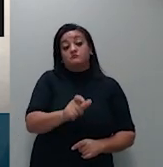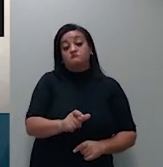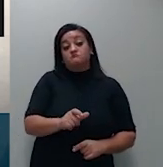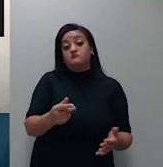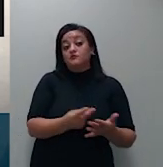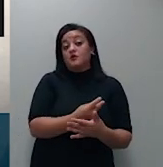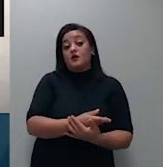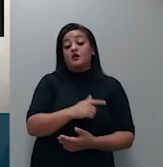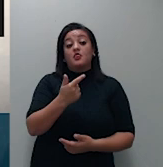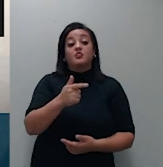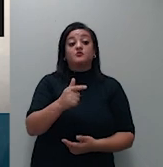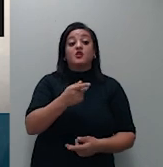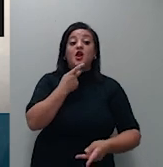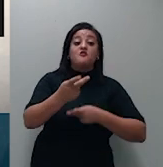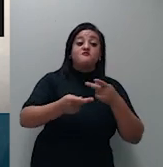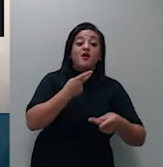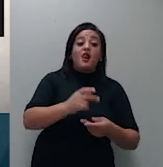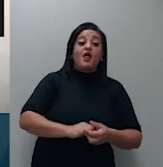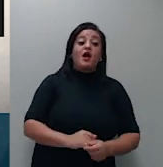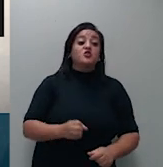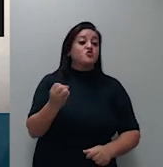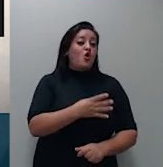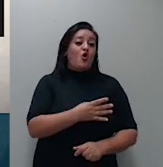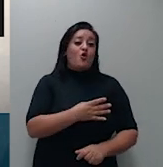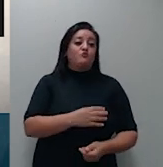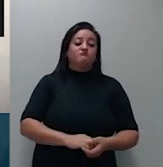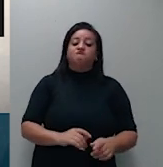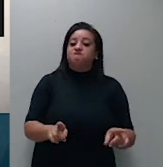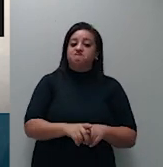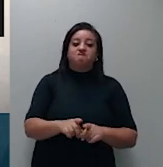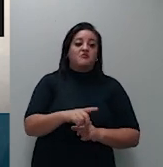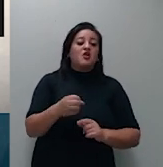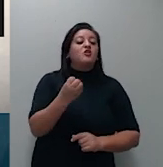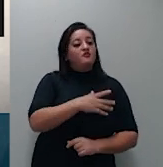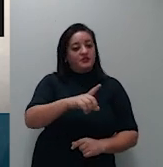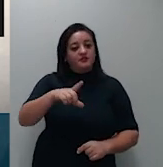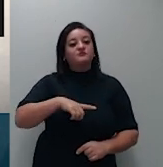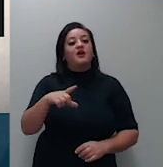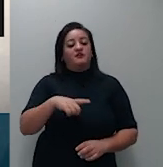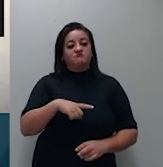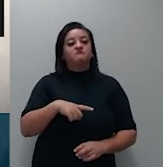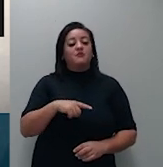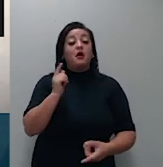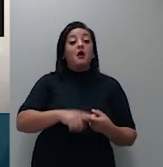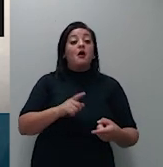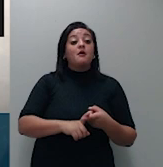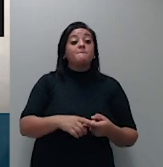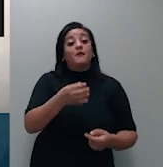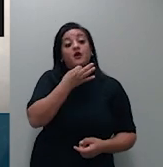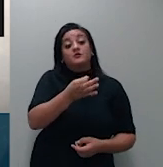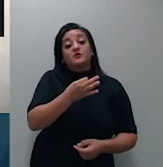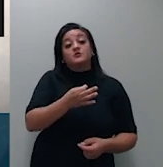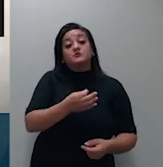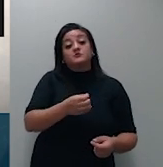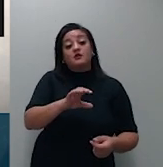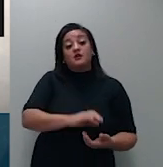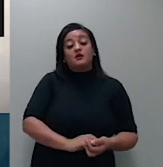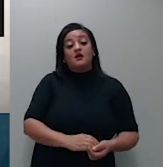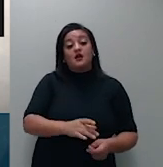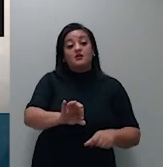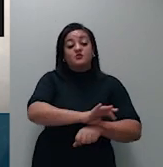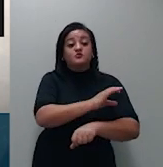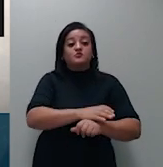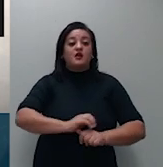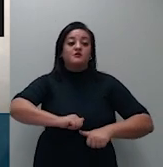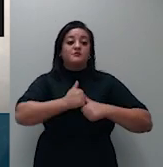por um lápis que não haveria falar se novação inovação lá isso porque A sujeição dos